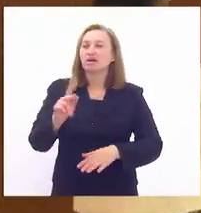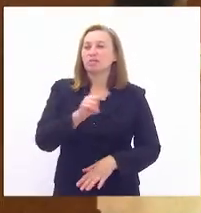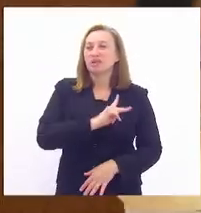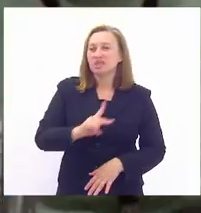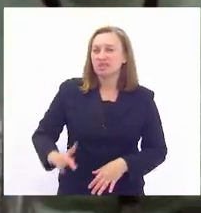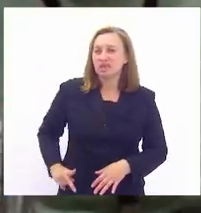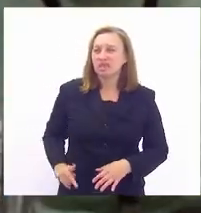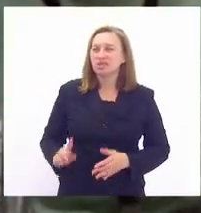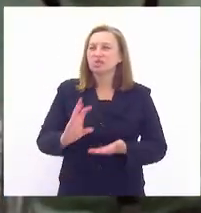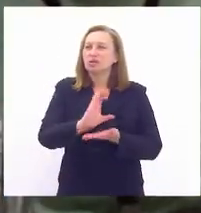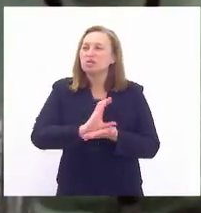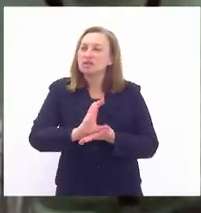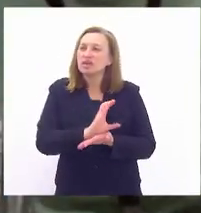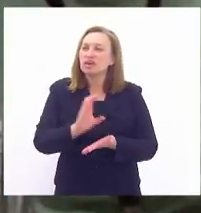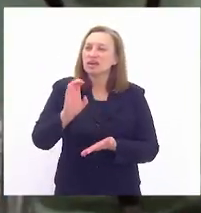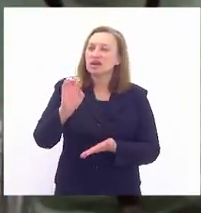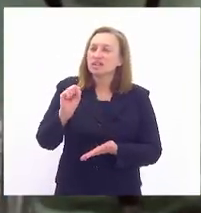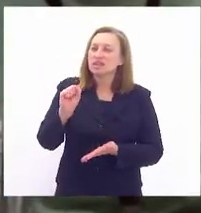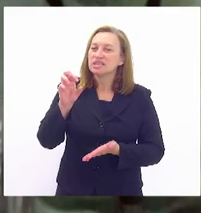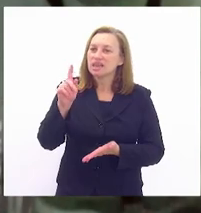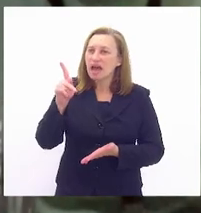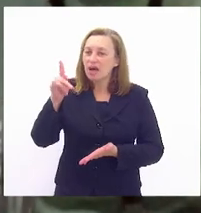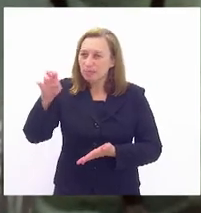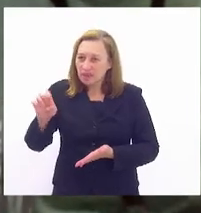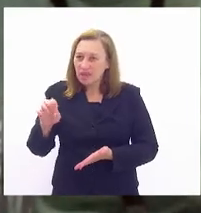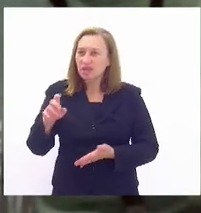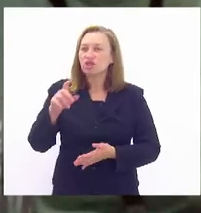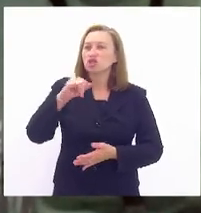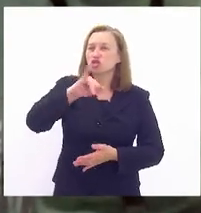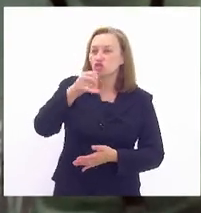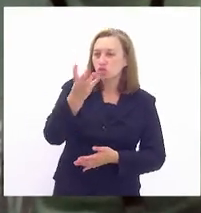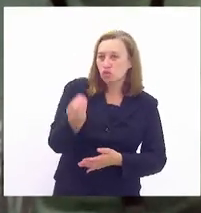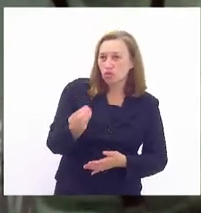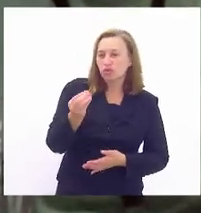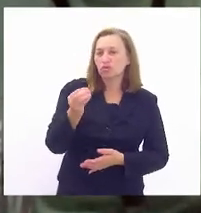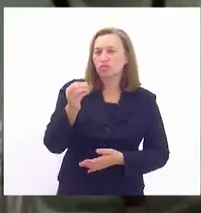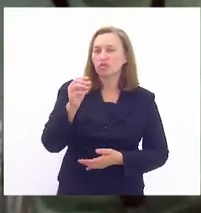CIAP. Júlio Ferreira.